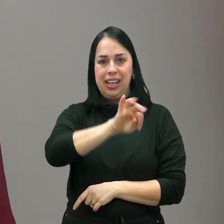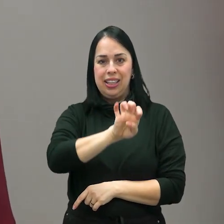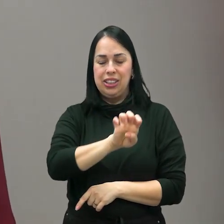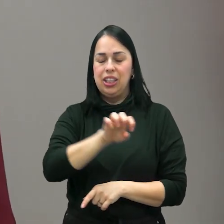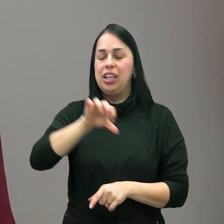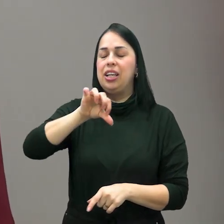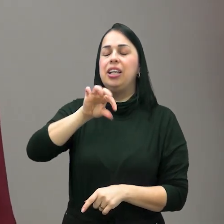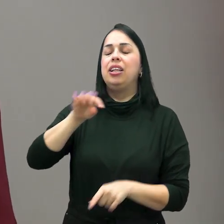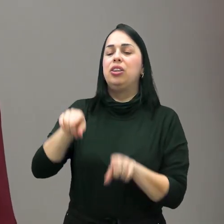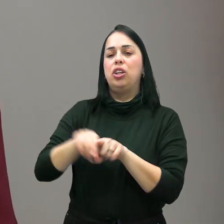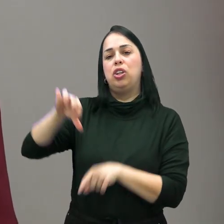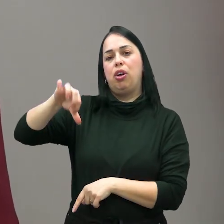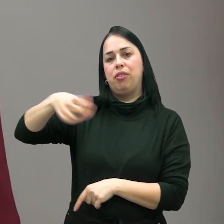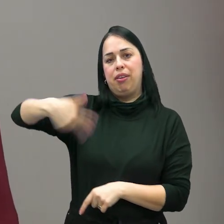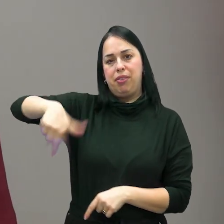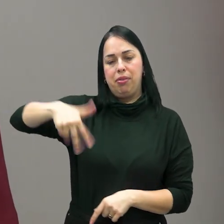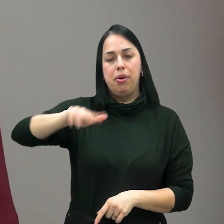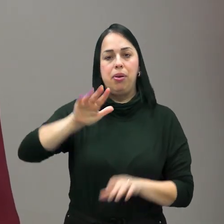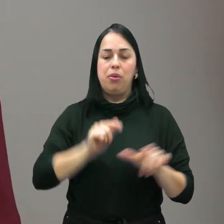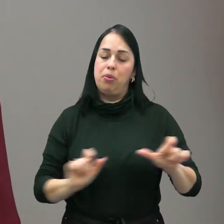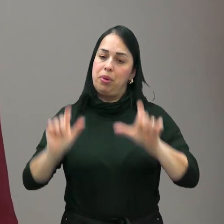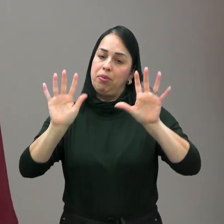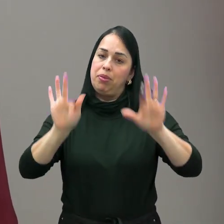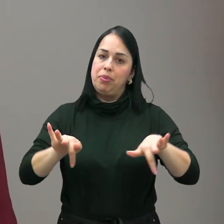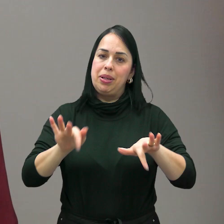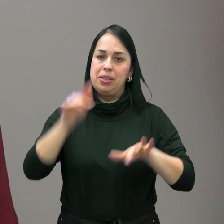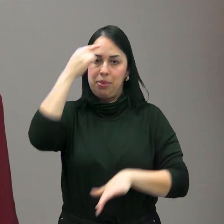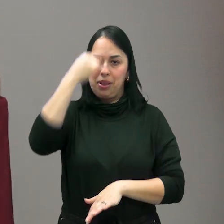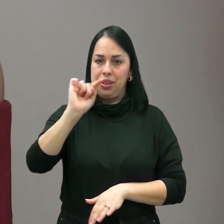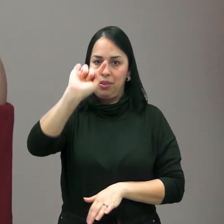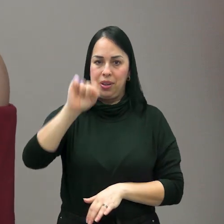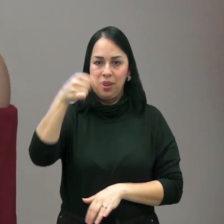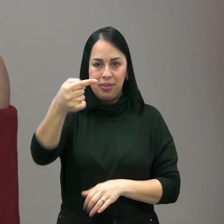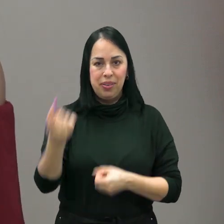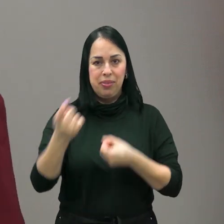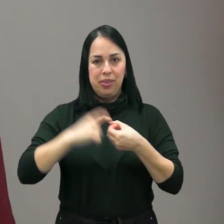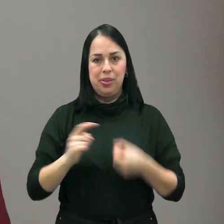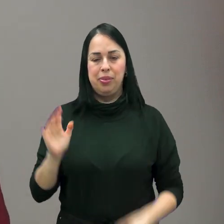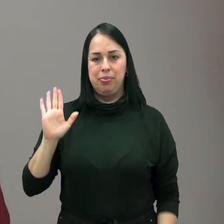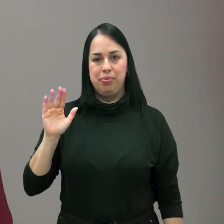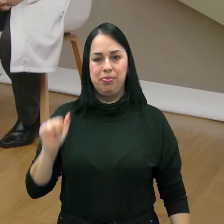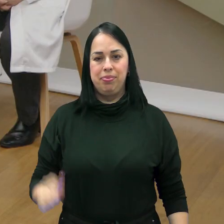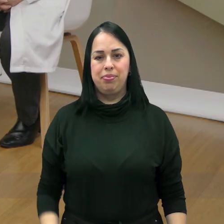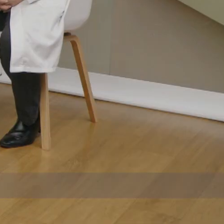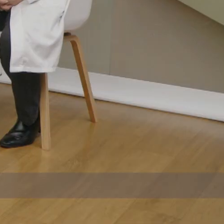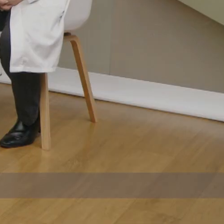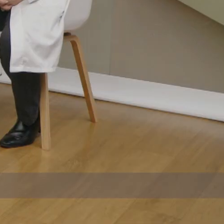da Vivo. O De Bem fica por aqui, mas semana que vem tem mais. Tchau!